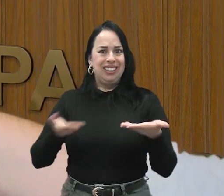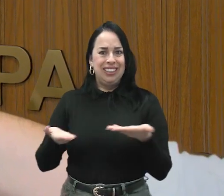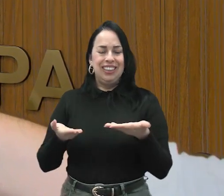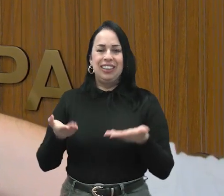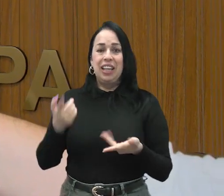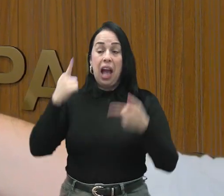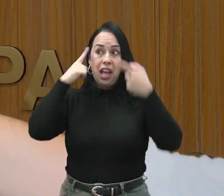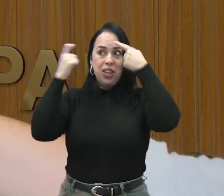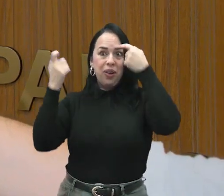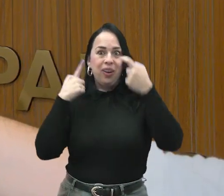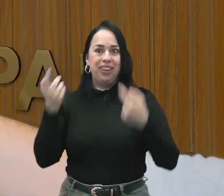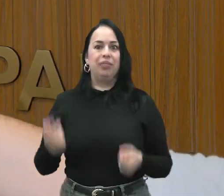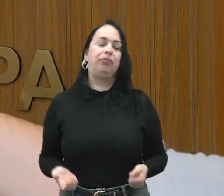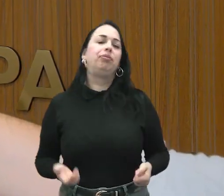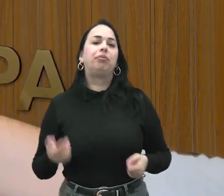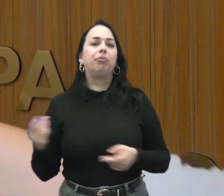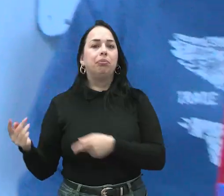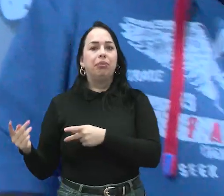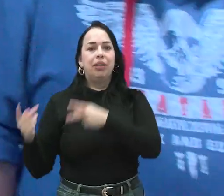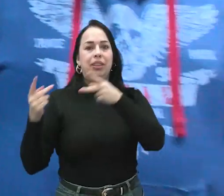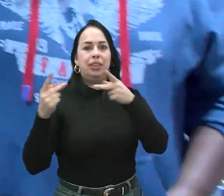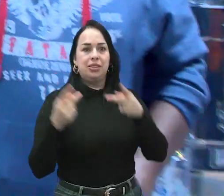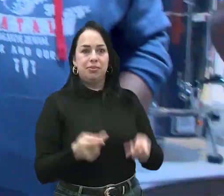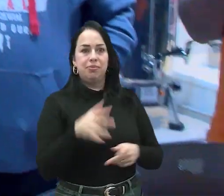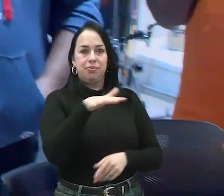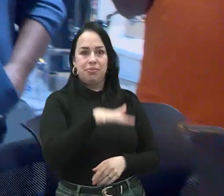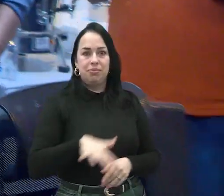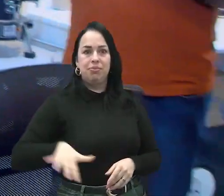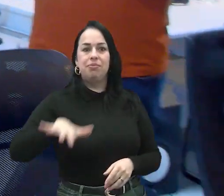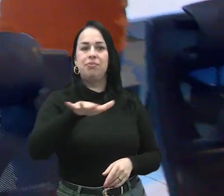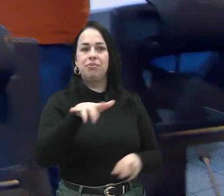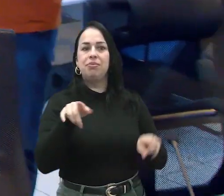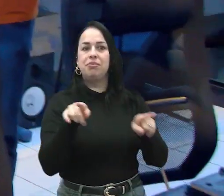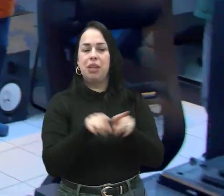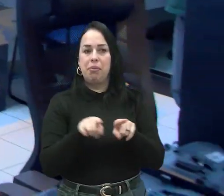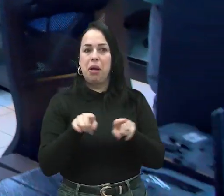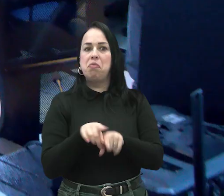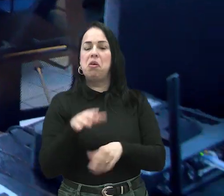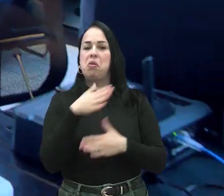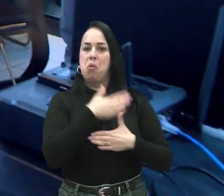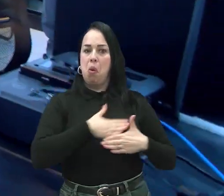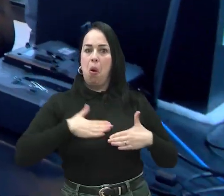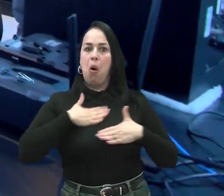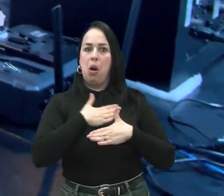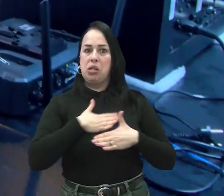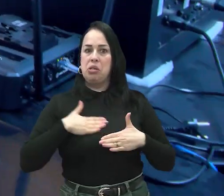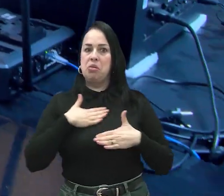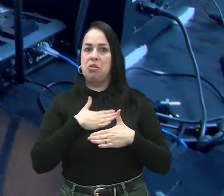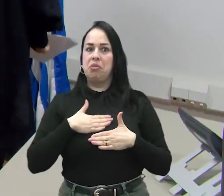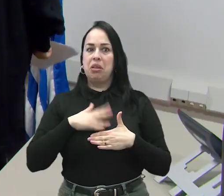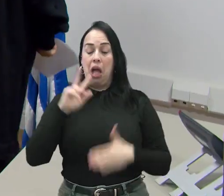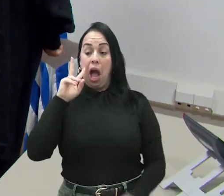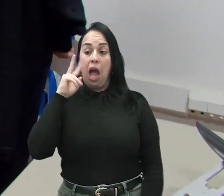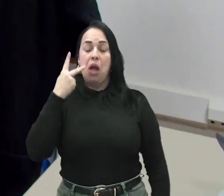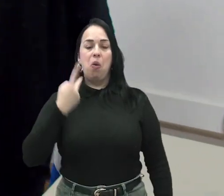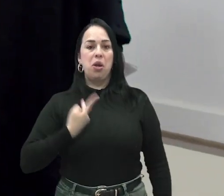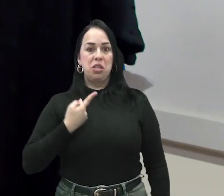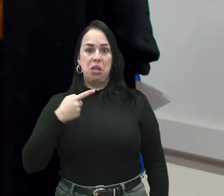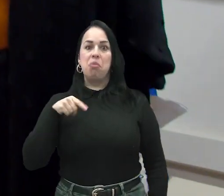gente chega numa troca de ideias dessa forma. A passagem do parlamentar nordestino também foi vista e celebrada